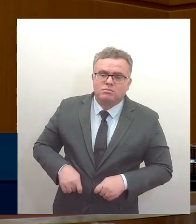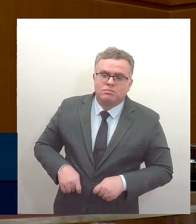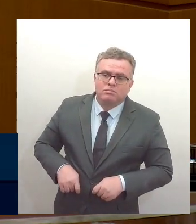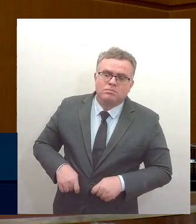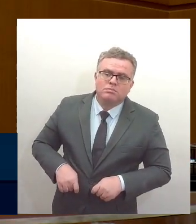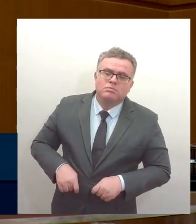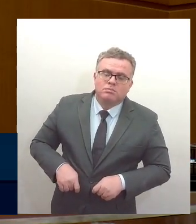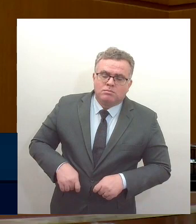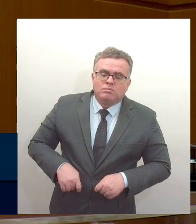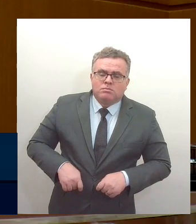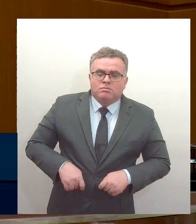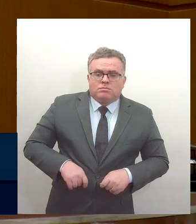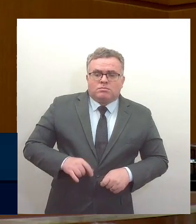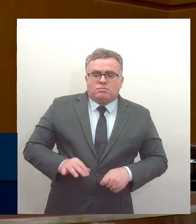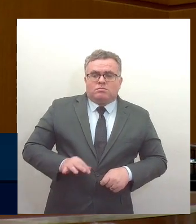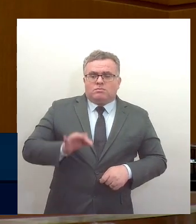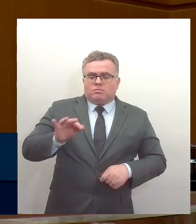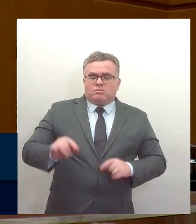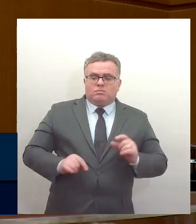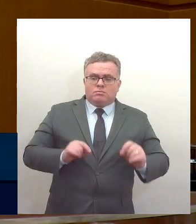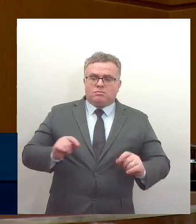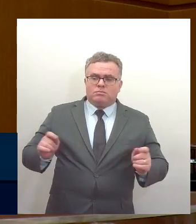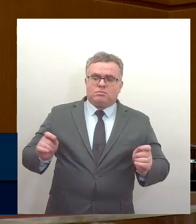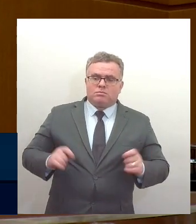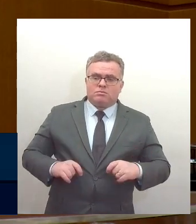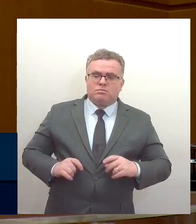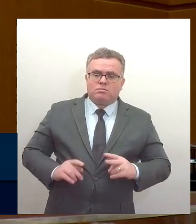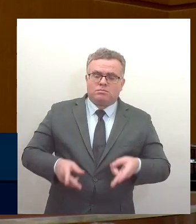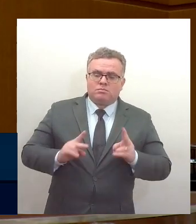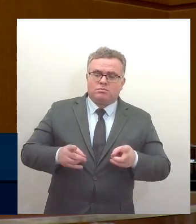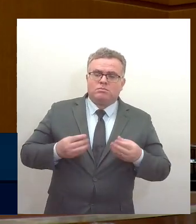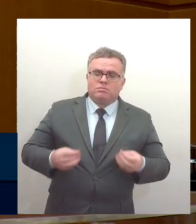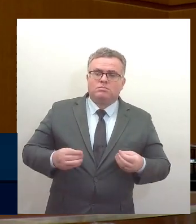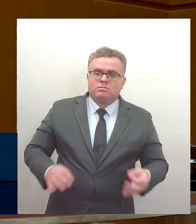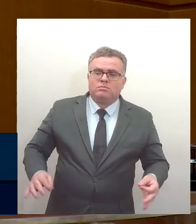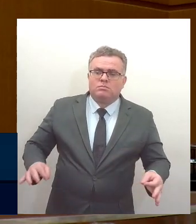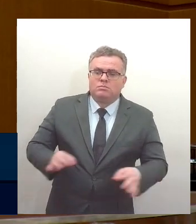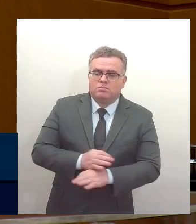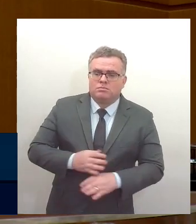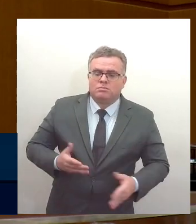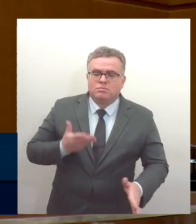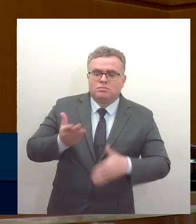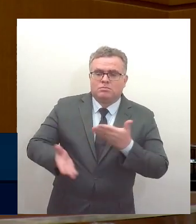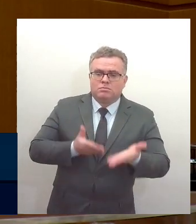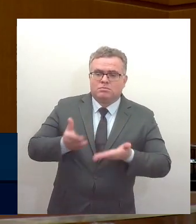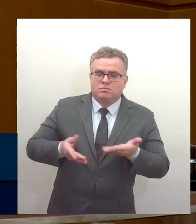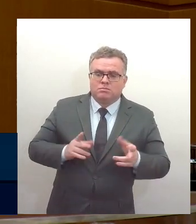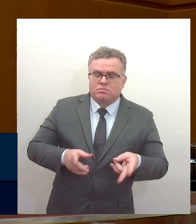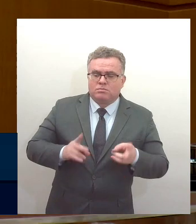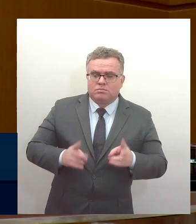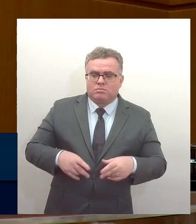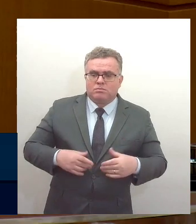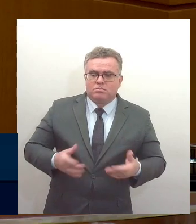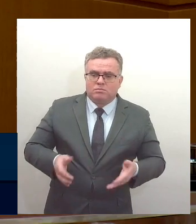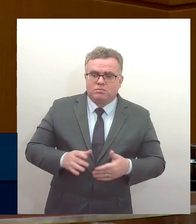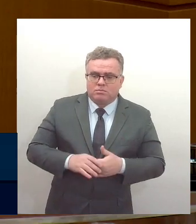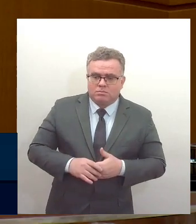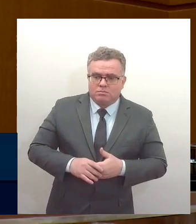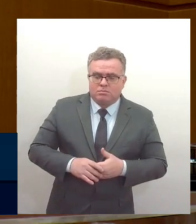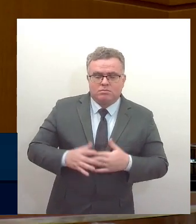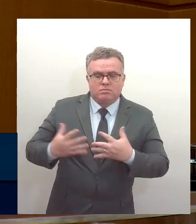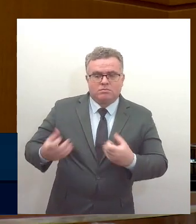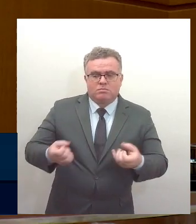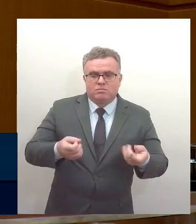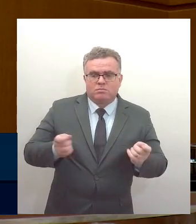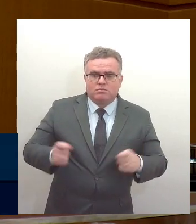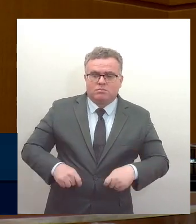ia conseguir dar um tratamento digno a seus filhos. Mas vamos para cima, e eu acredito que